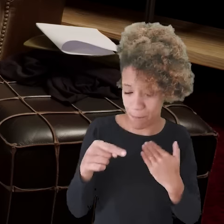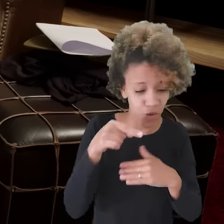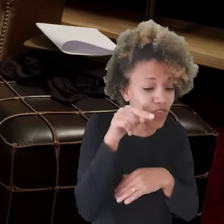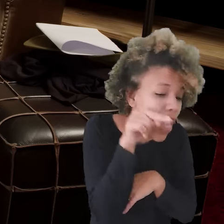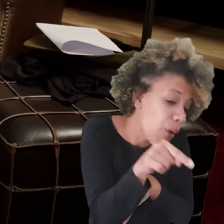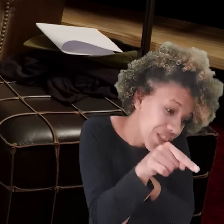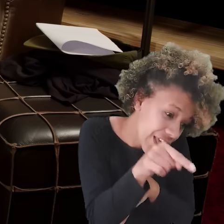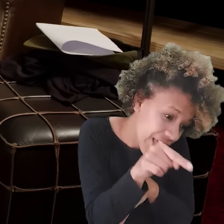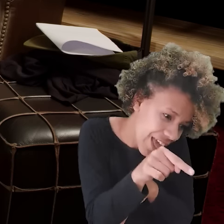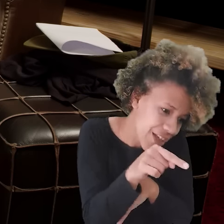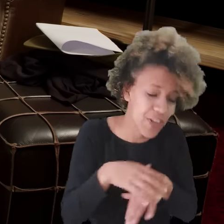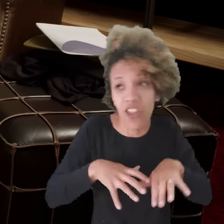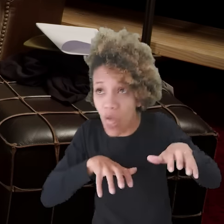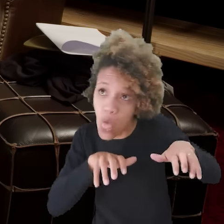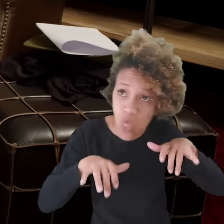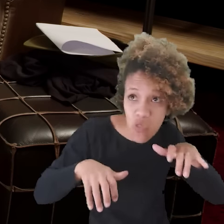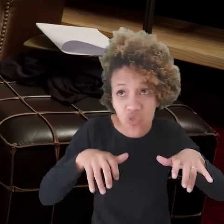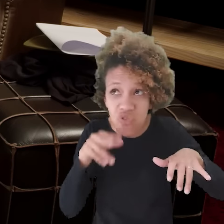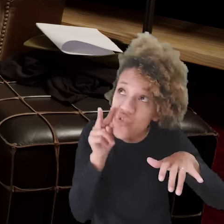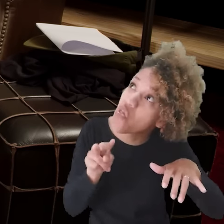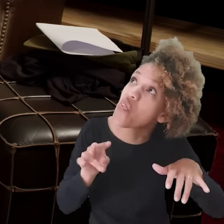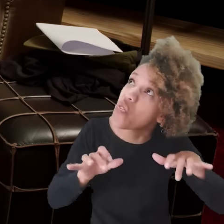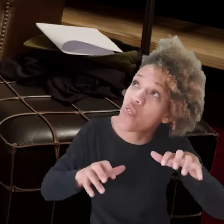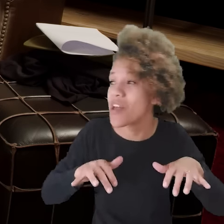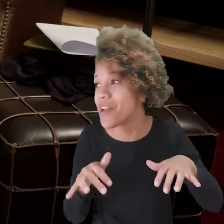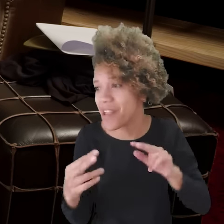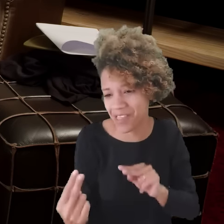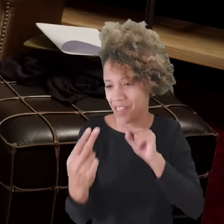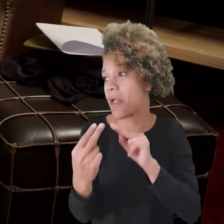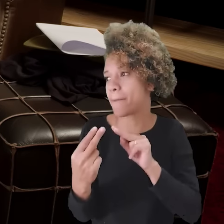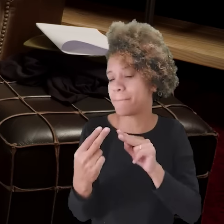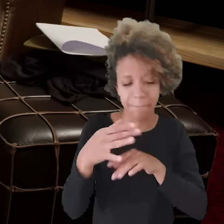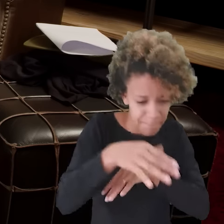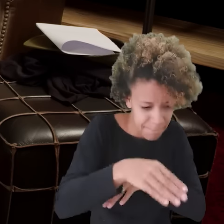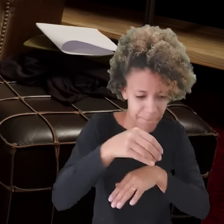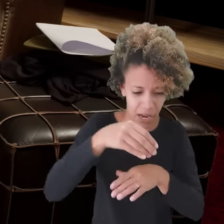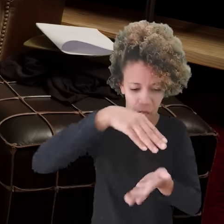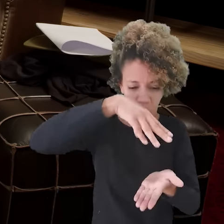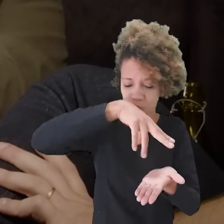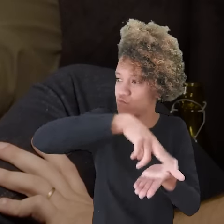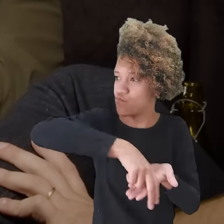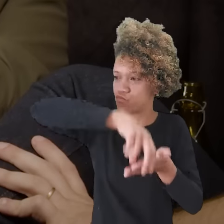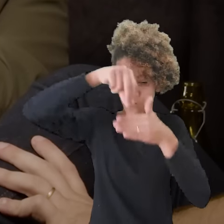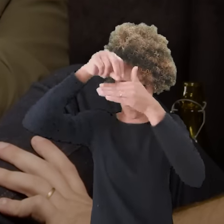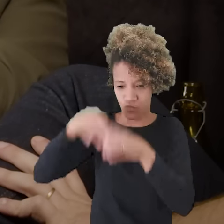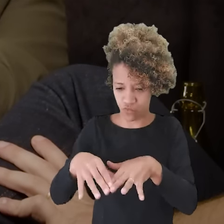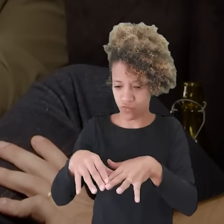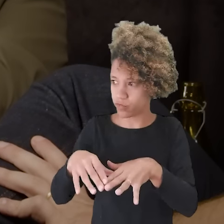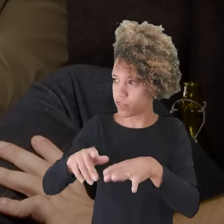fala eu quero aquele que eles estão assim ele não ele sem olhar no teu olho né E aí ele vai o cara pega com uma espátula pega